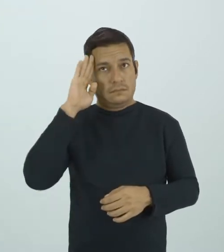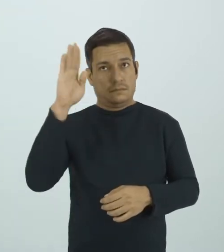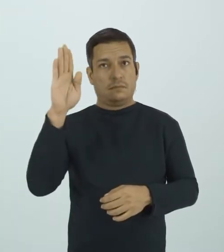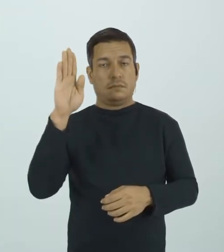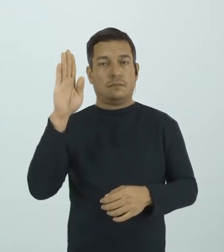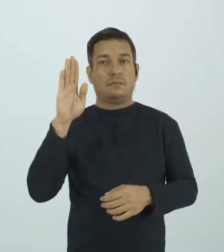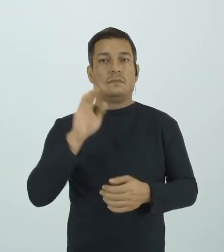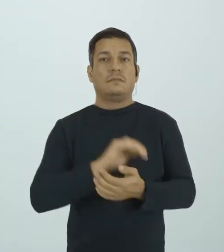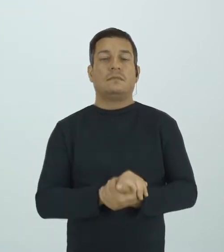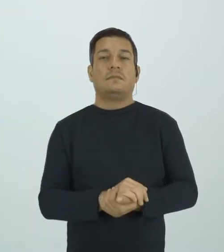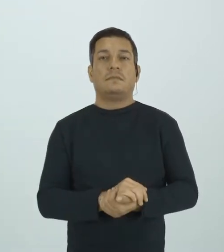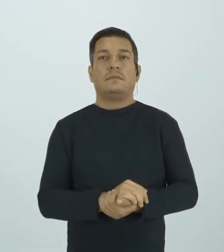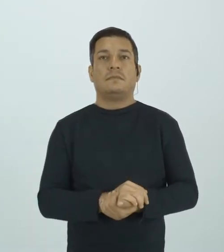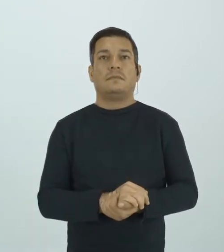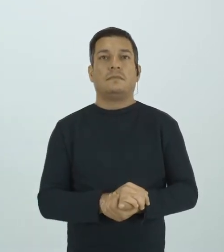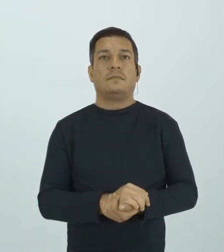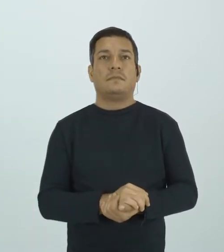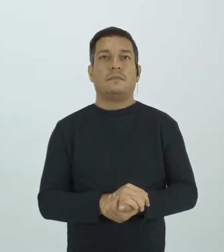fundamental, certo?